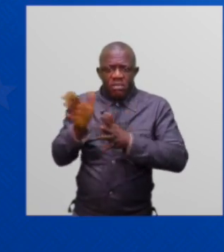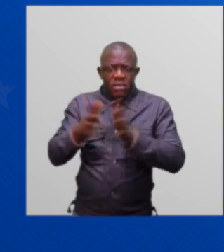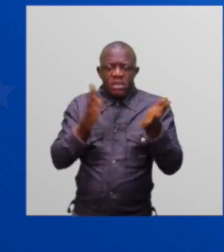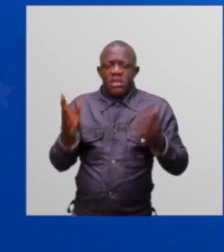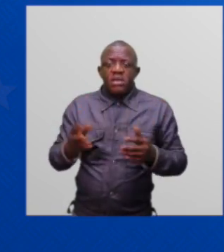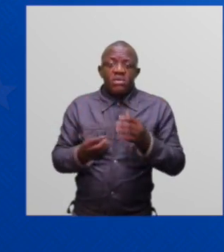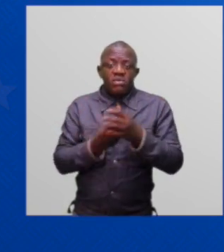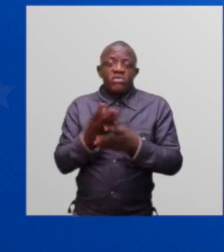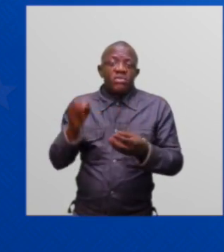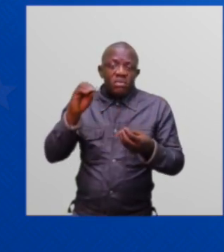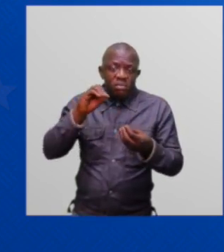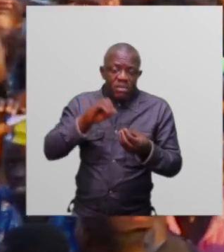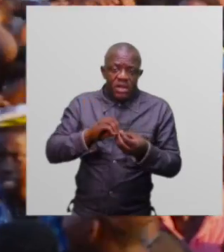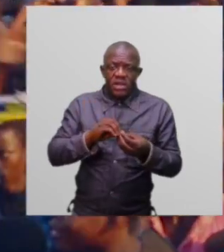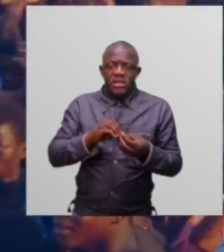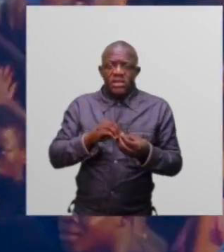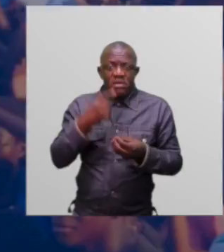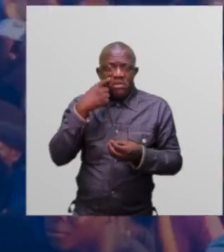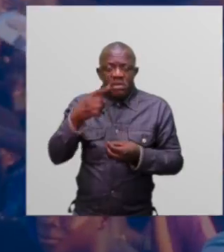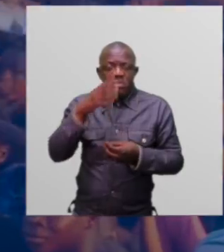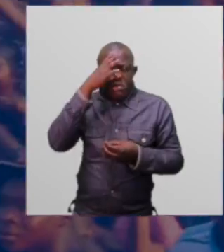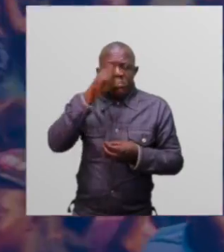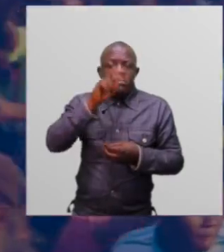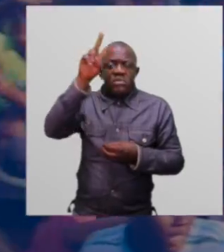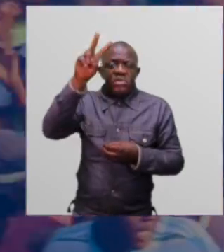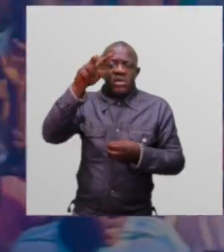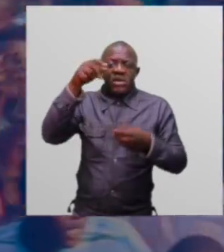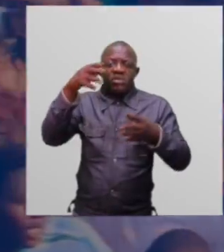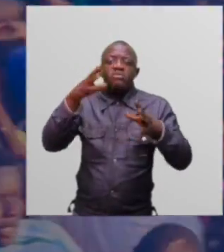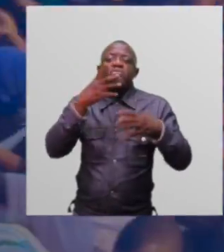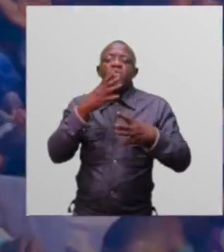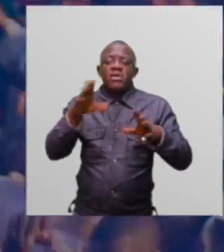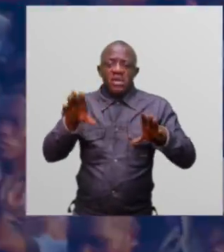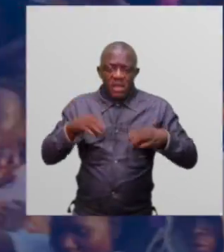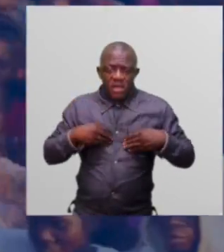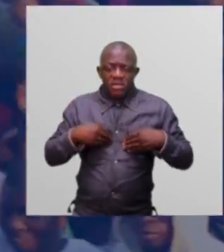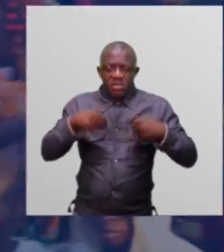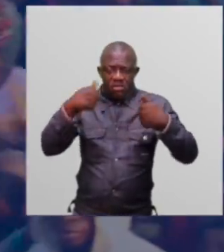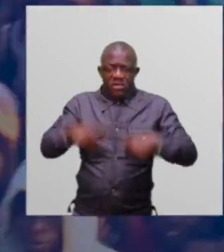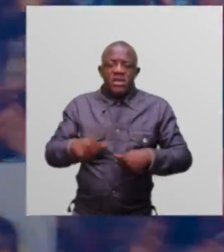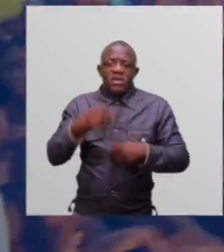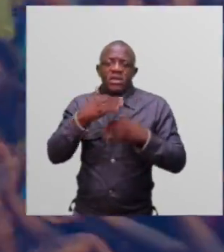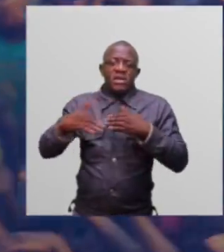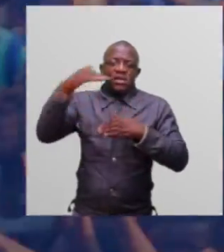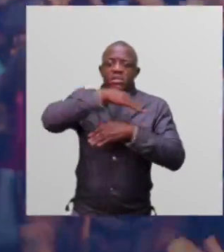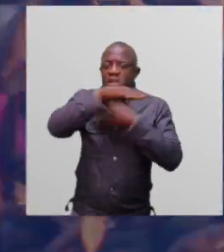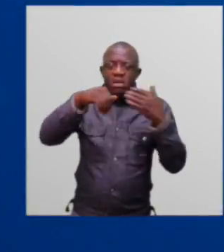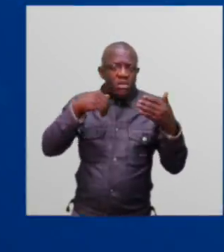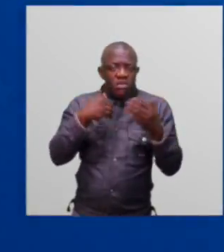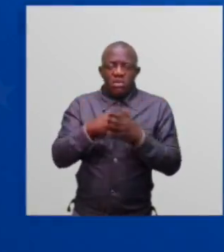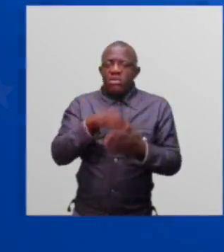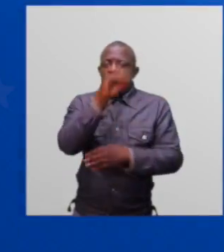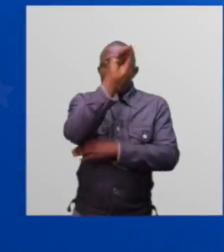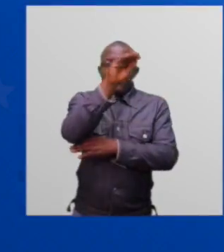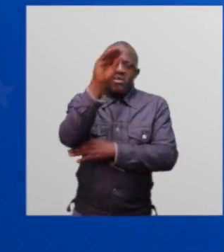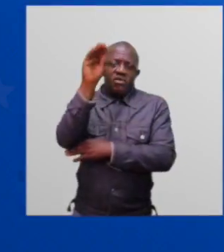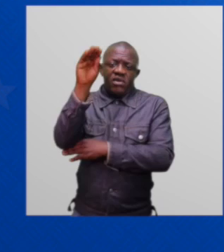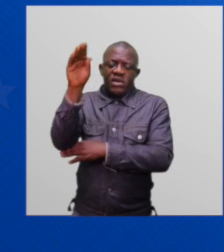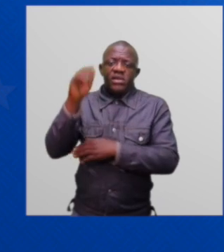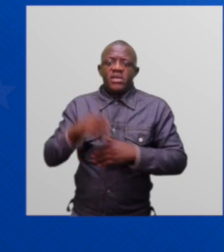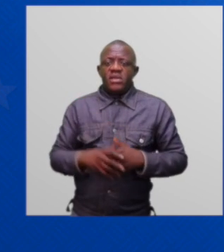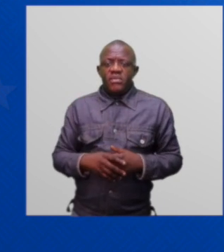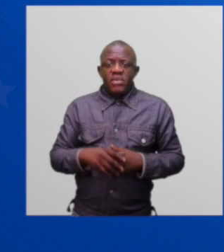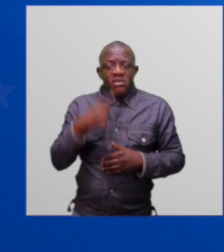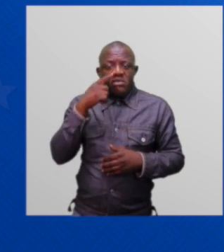várias leis que centralizam cada vez mais o poder. O garrote legal apertou tanto que chegamos à Lei